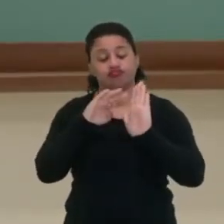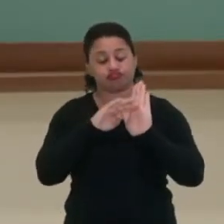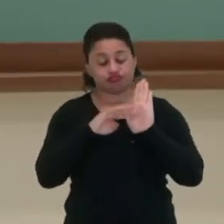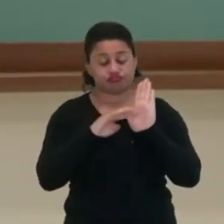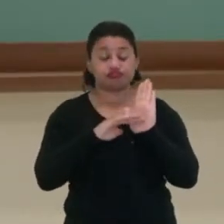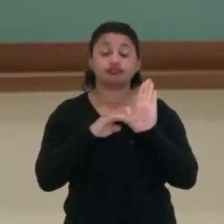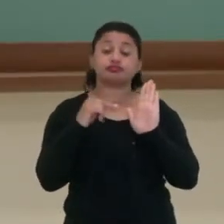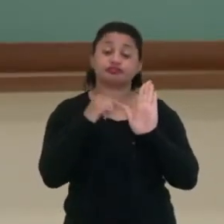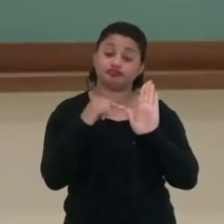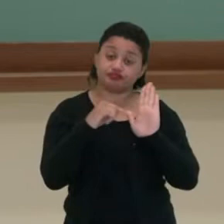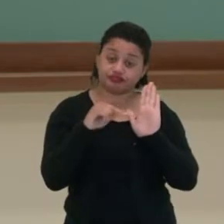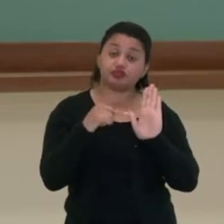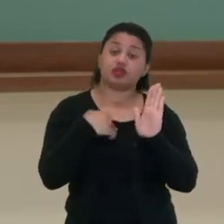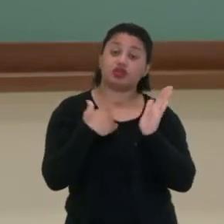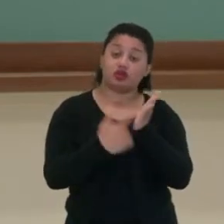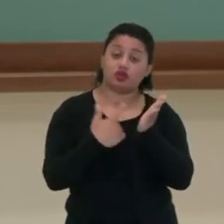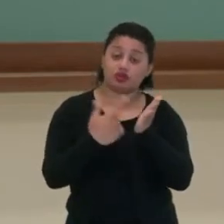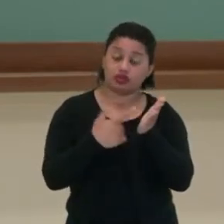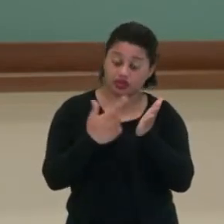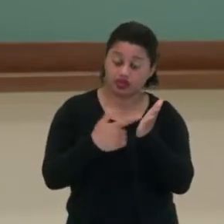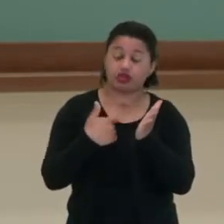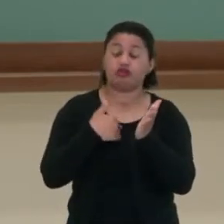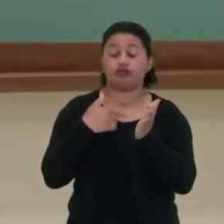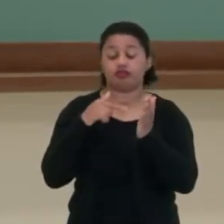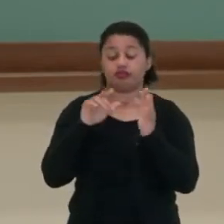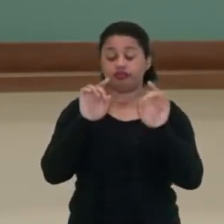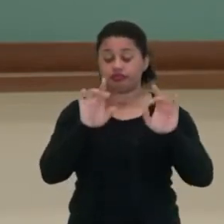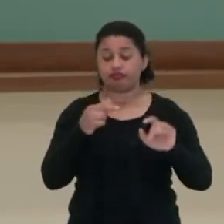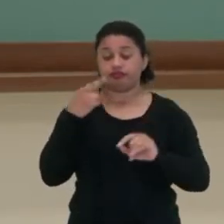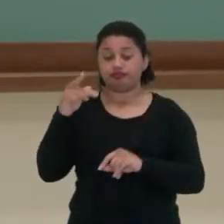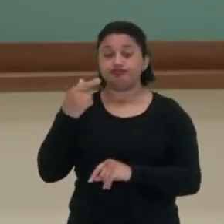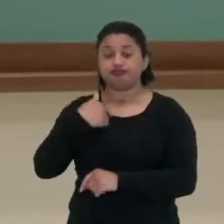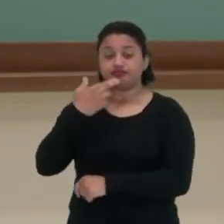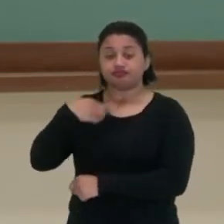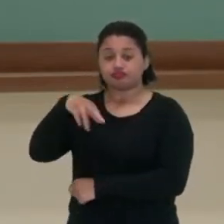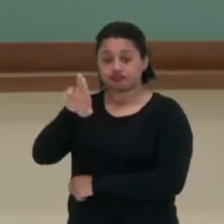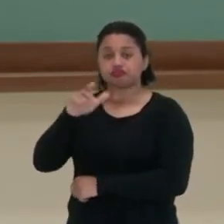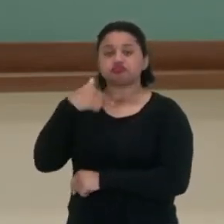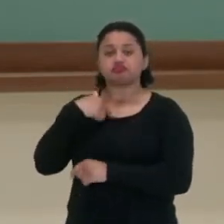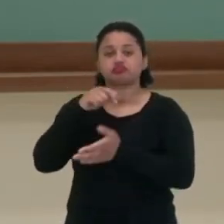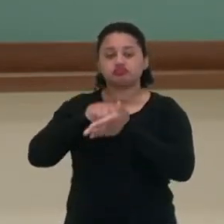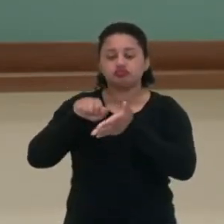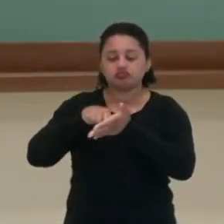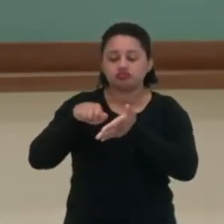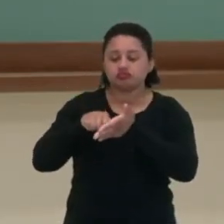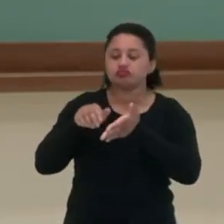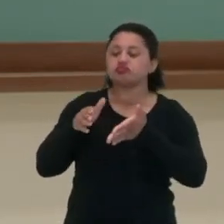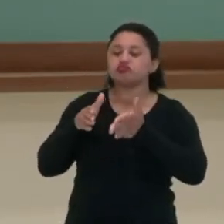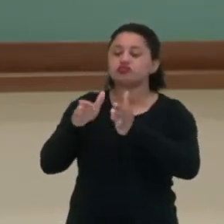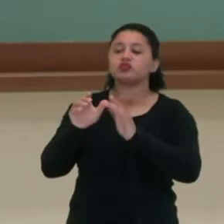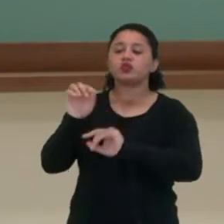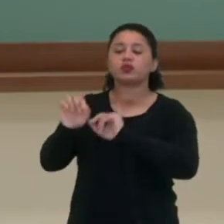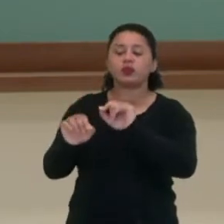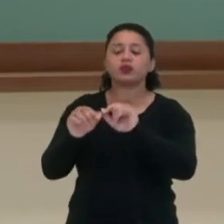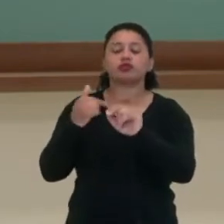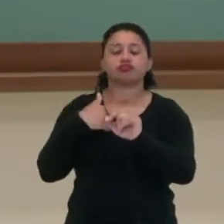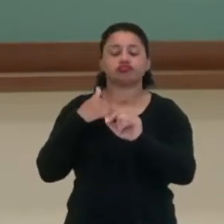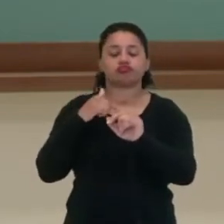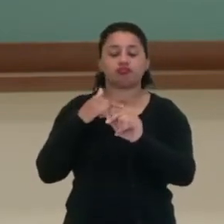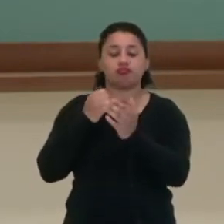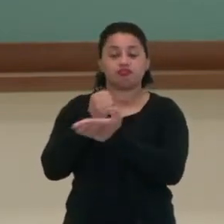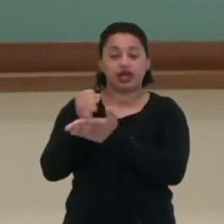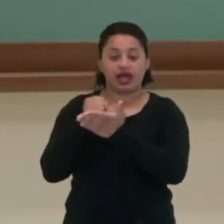ele construiu a cultura islâmica a partir de orientações recebidas, essas orientações, segundo